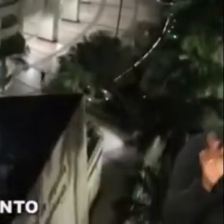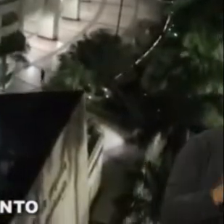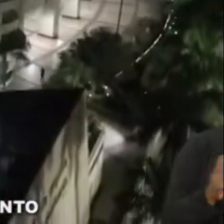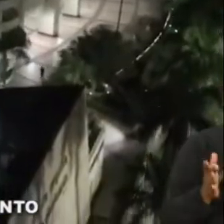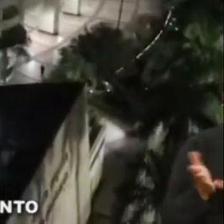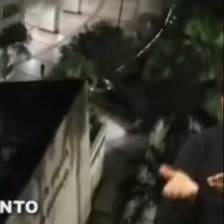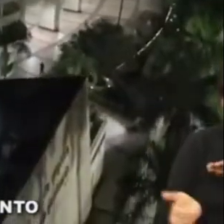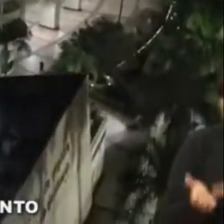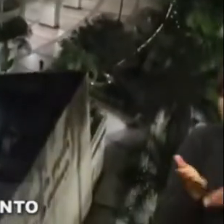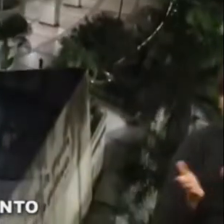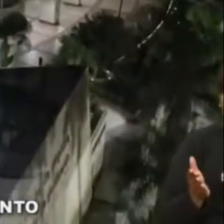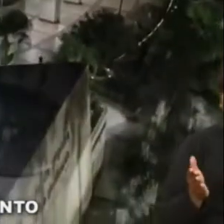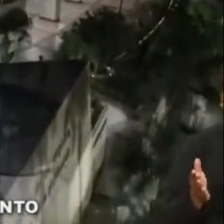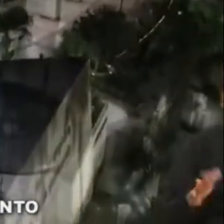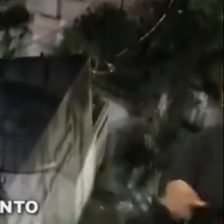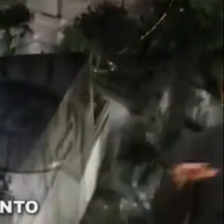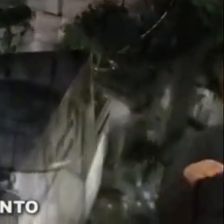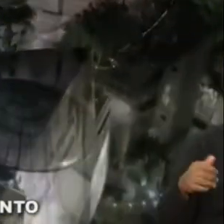meus.